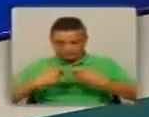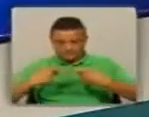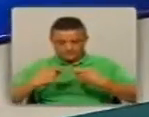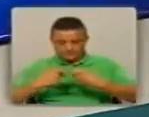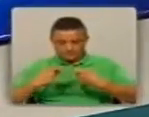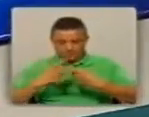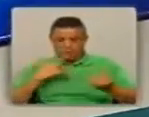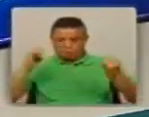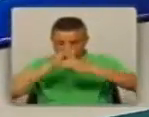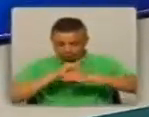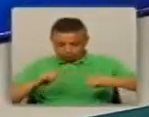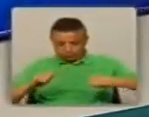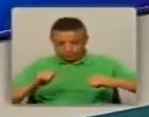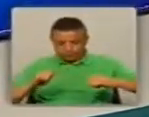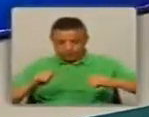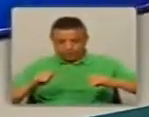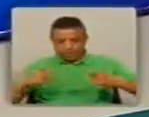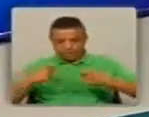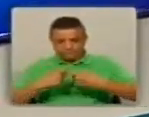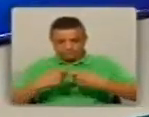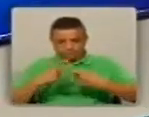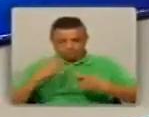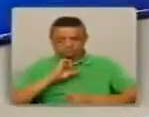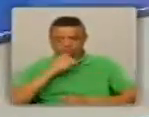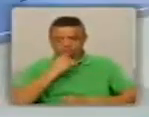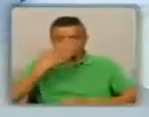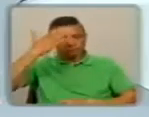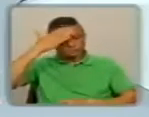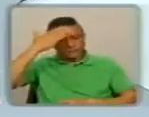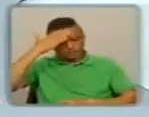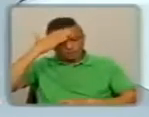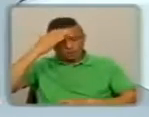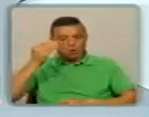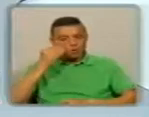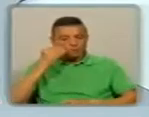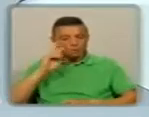do impossível, ele traz-nos agora os grandes mistérios do cérebro e como é que nós vamos